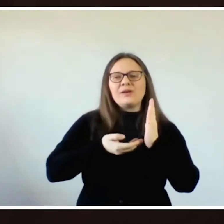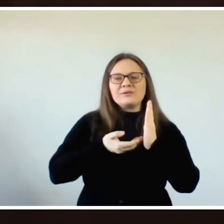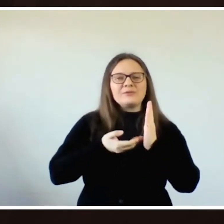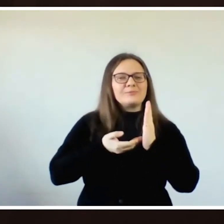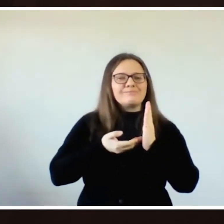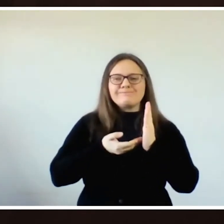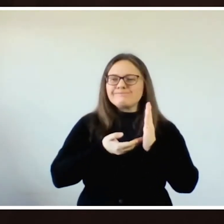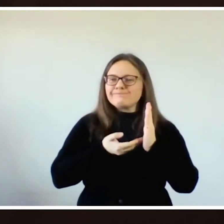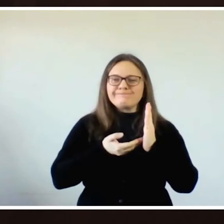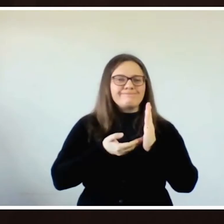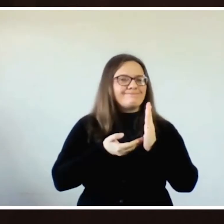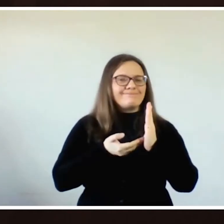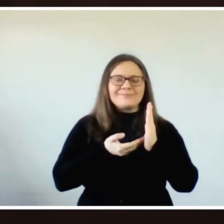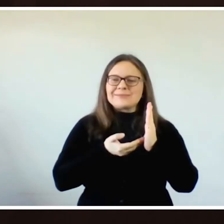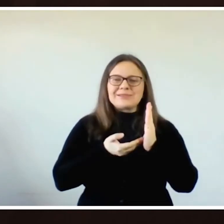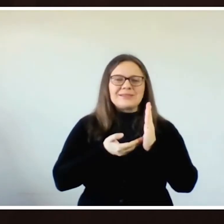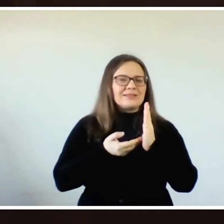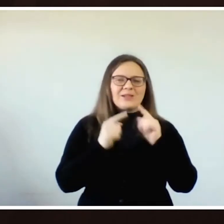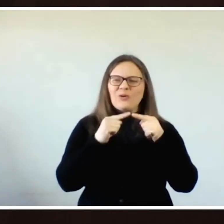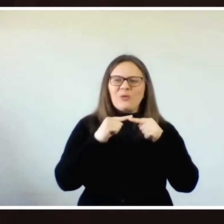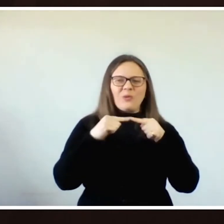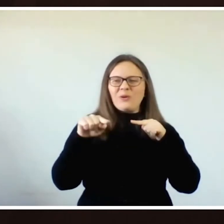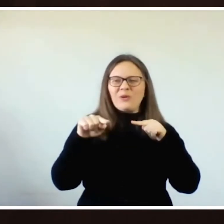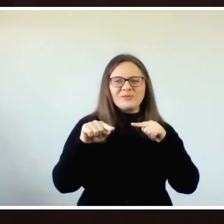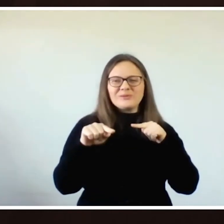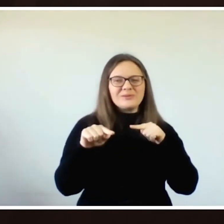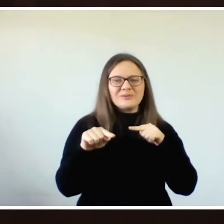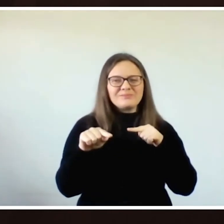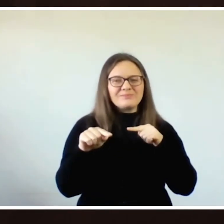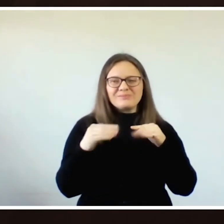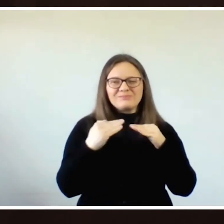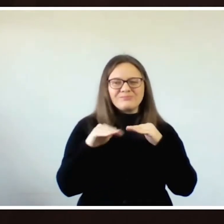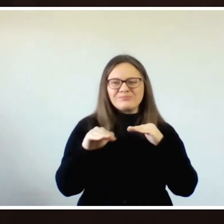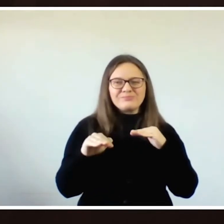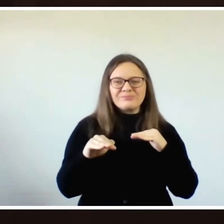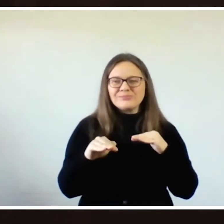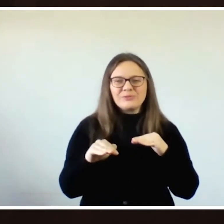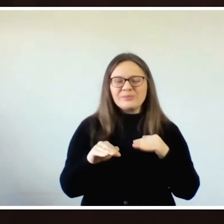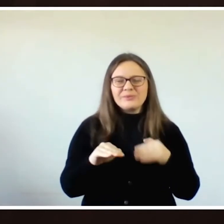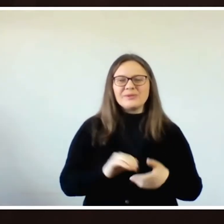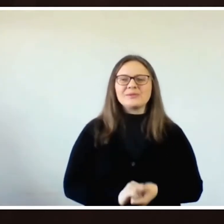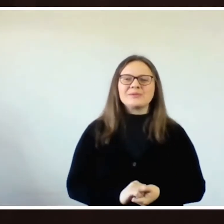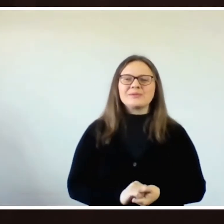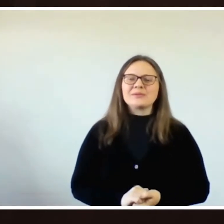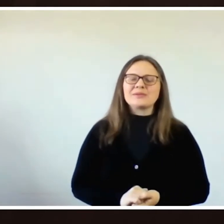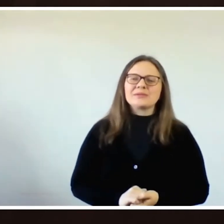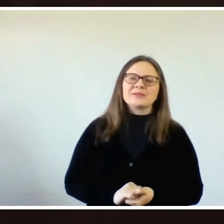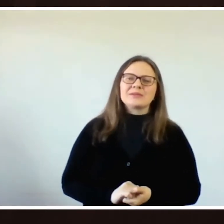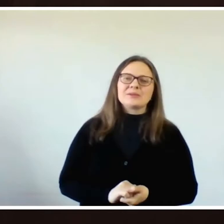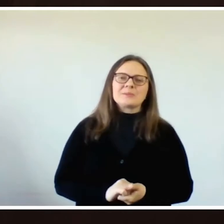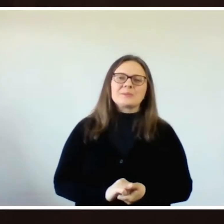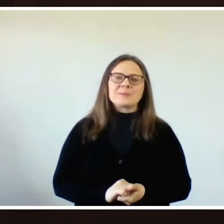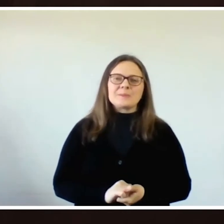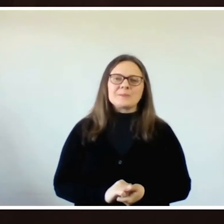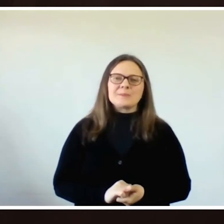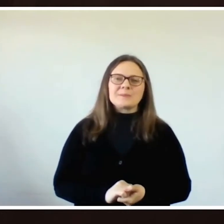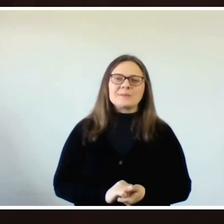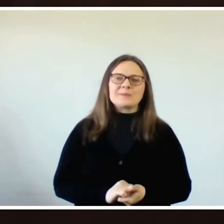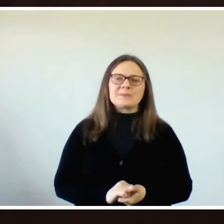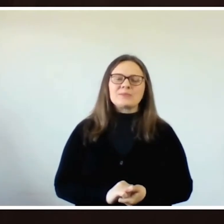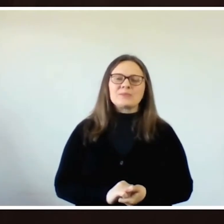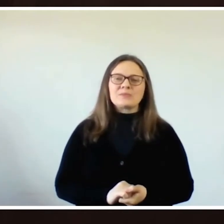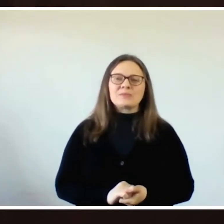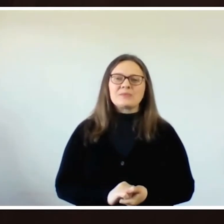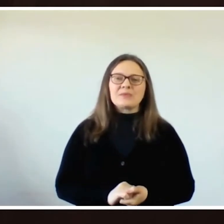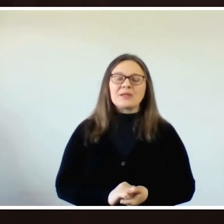tem sentido nenhum, tem? Não tem sentido nenhum, né? Então, aí então surgem, nesse